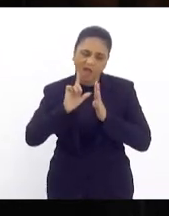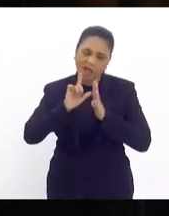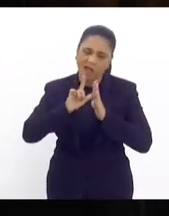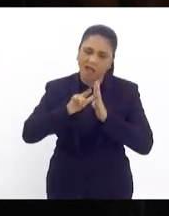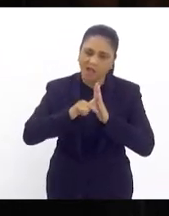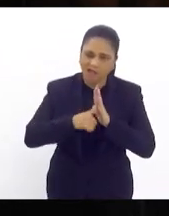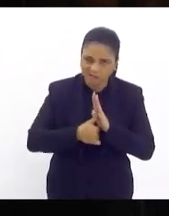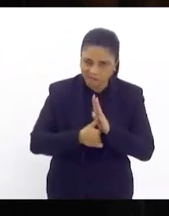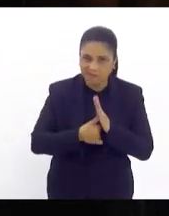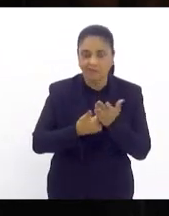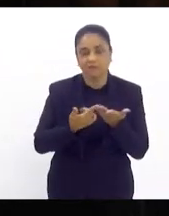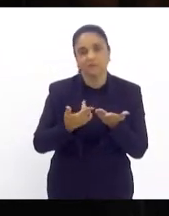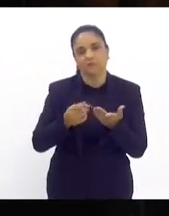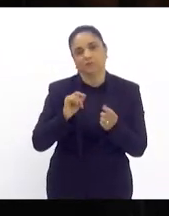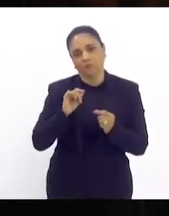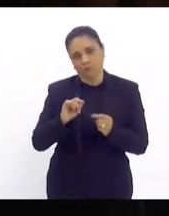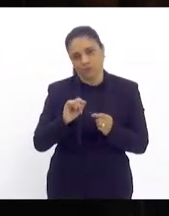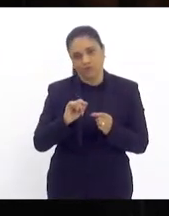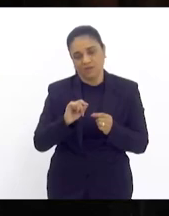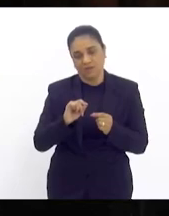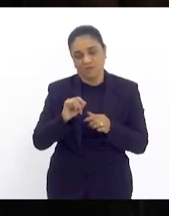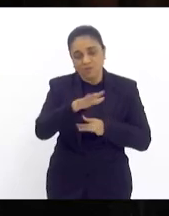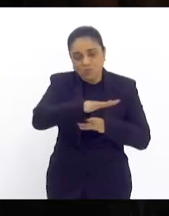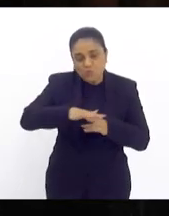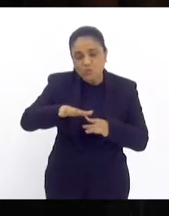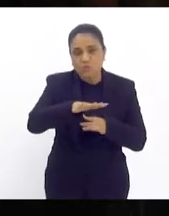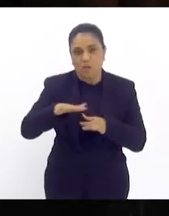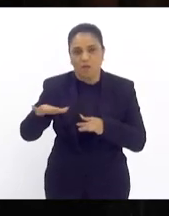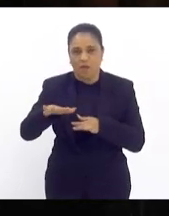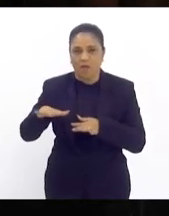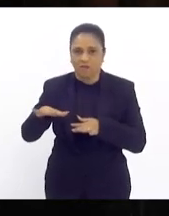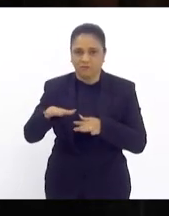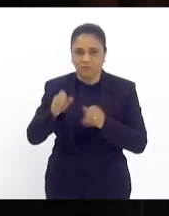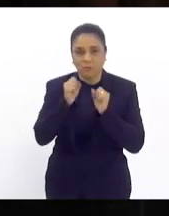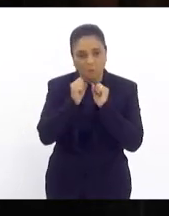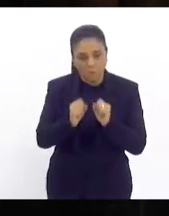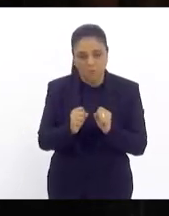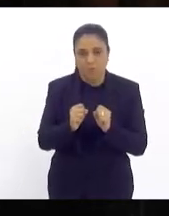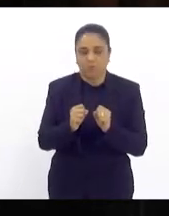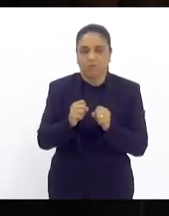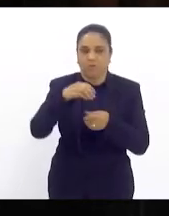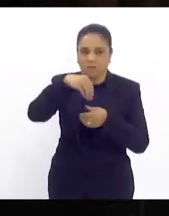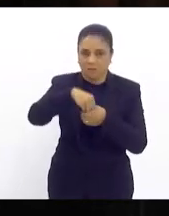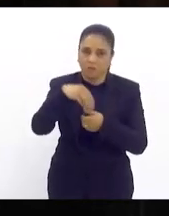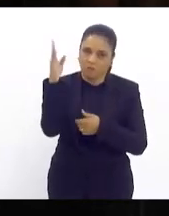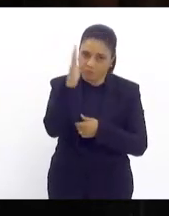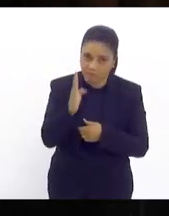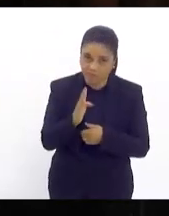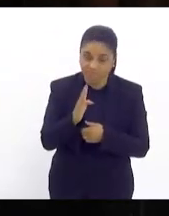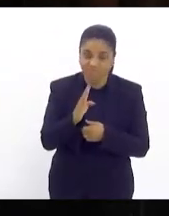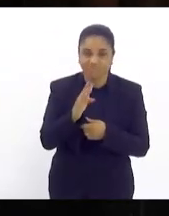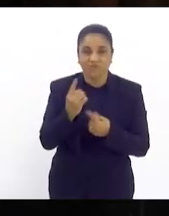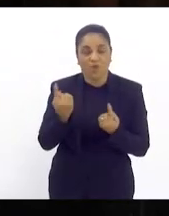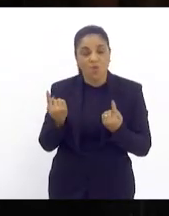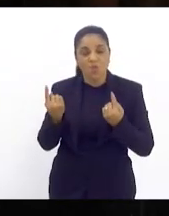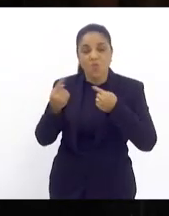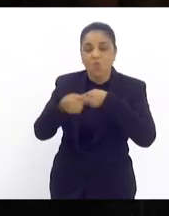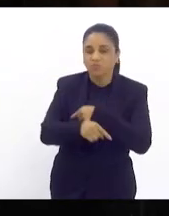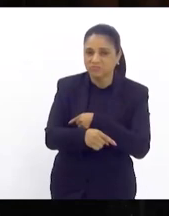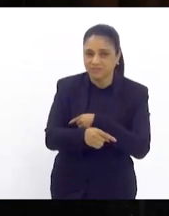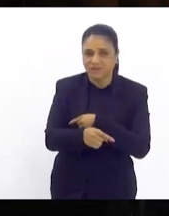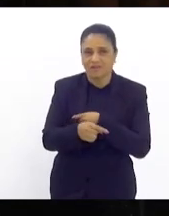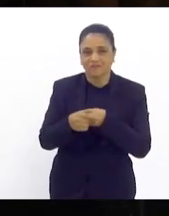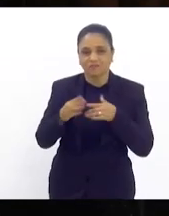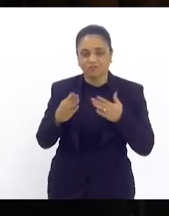como a Plenitude das mulheres nos espaços de poder pelo contrário quando chegamos nessas casas legislativas